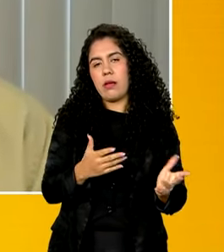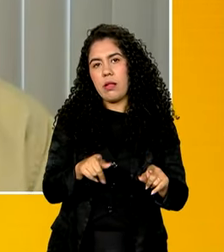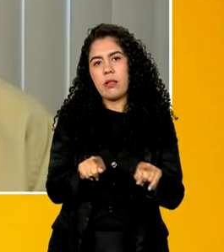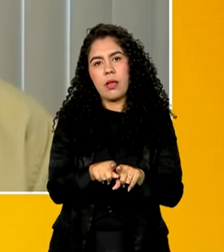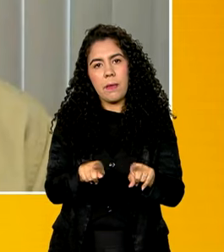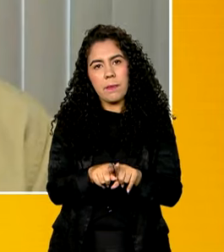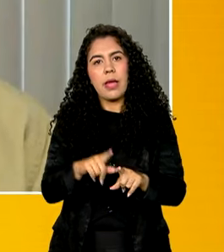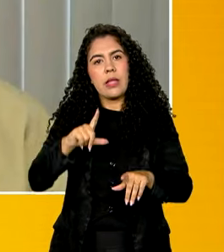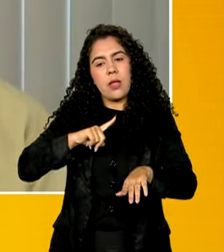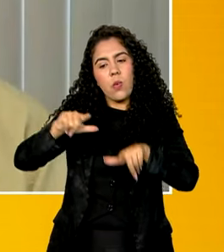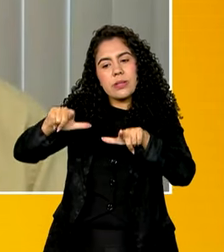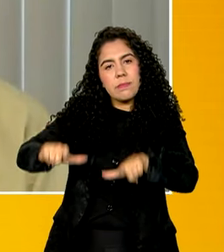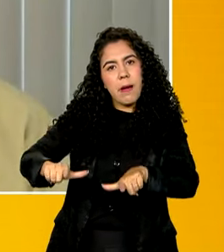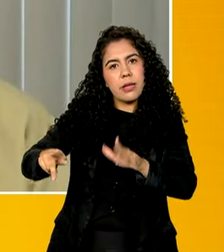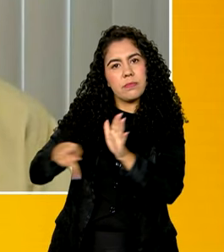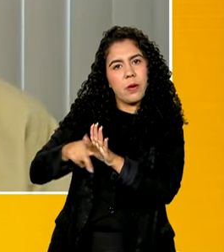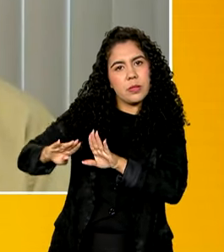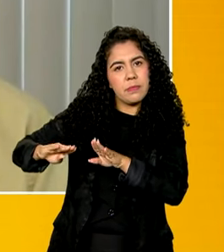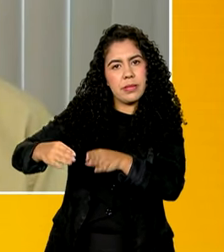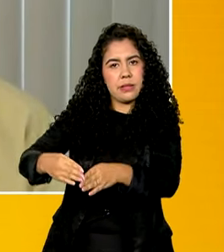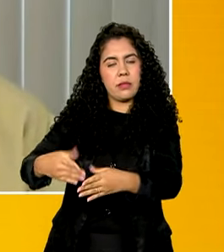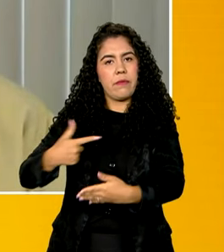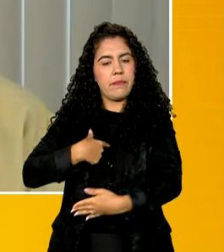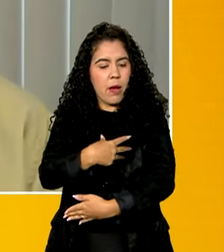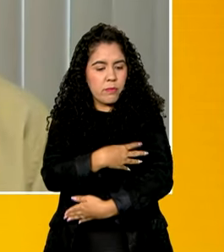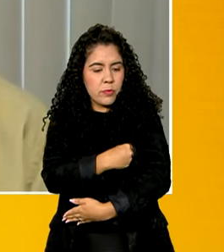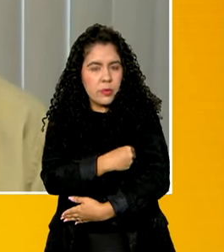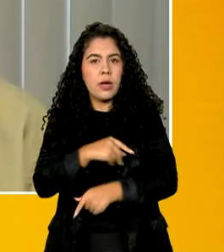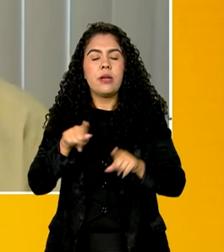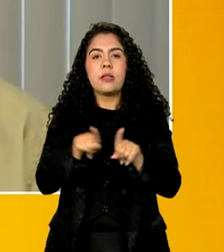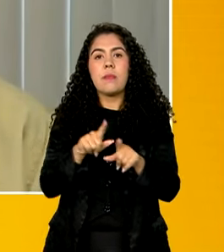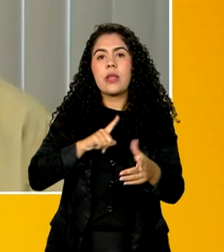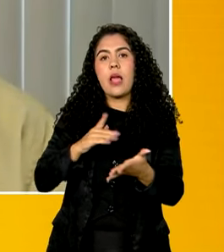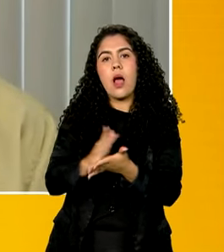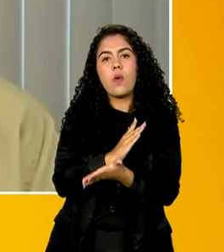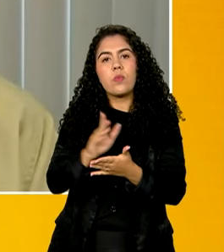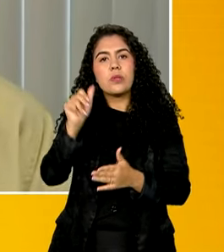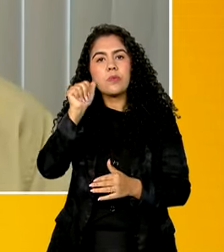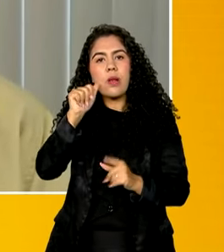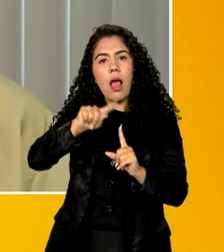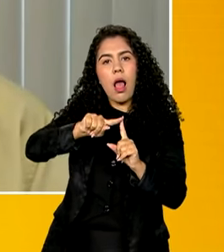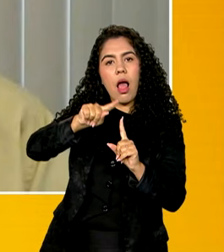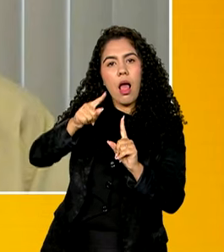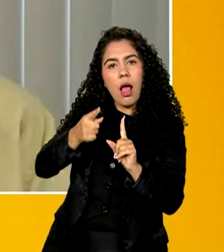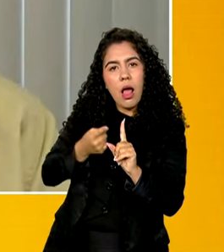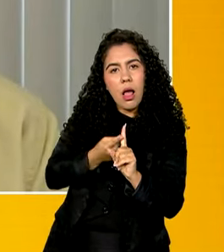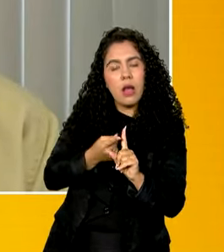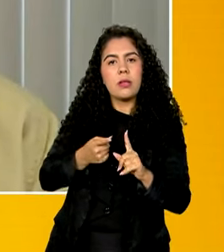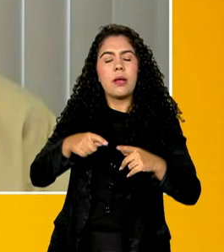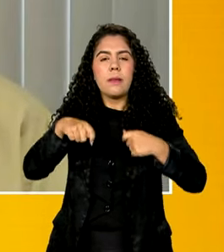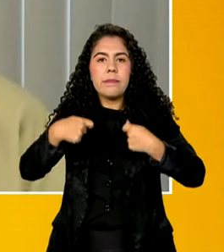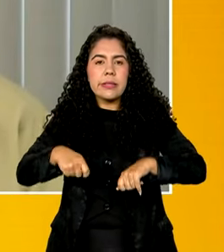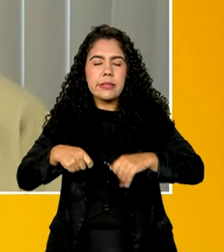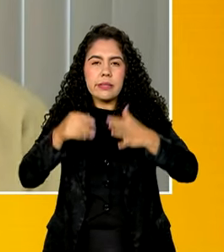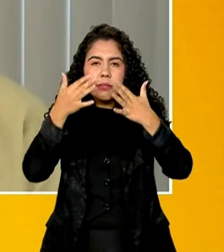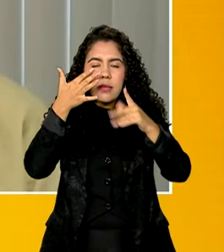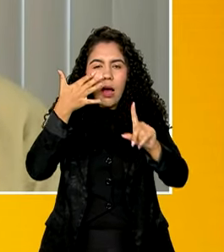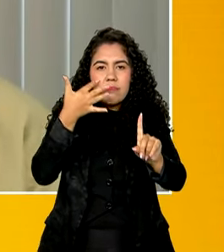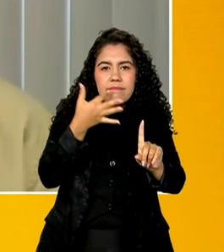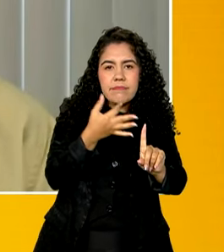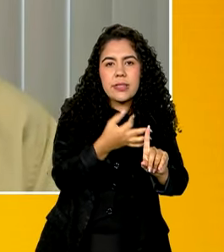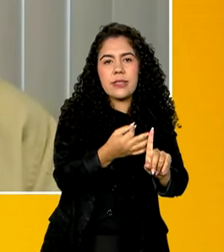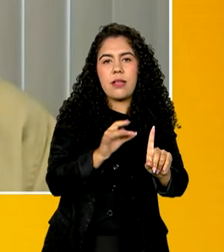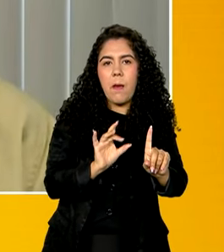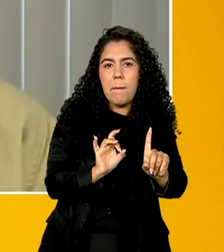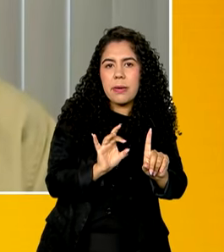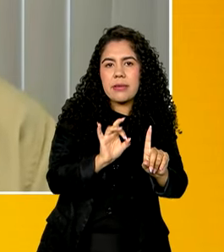tem estrutura para isso. Tem mulheres que estão gestantes, que também precisam de uma atenção especial devido